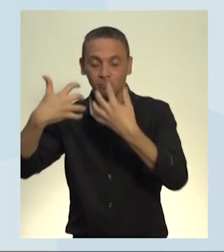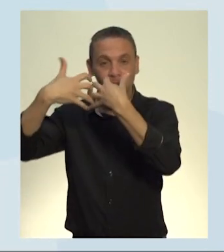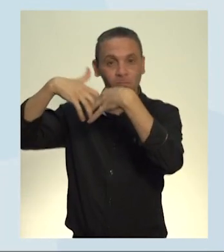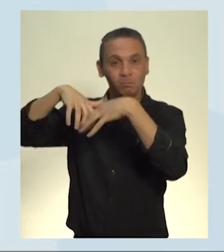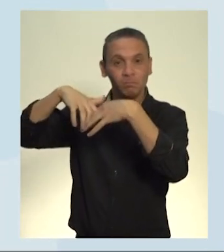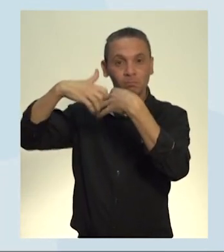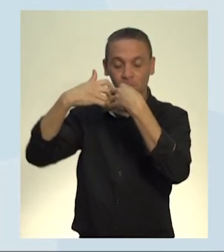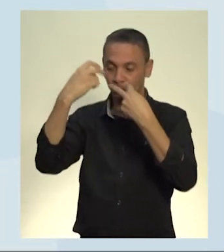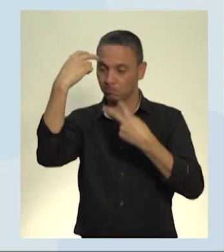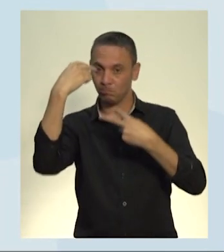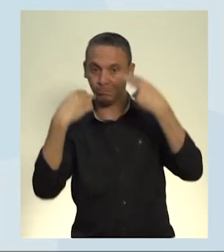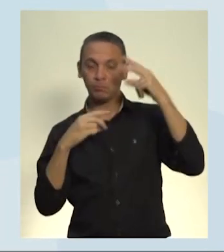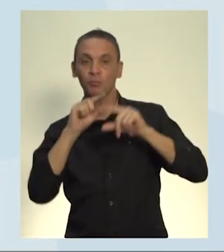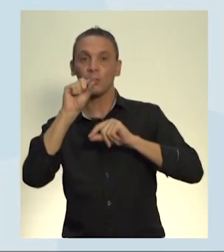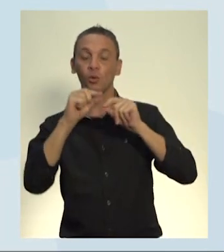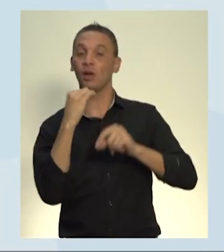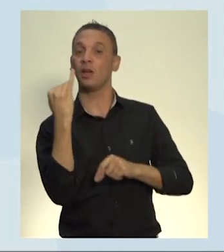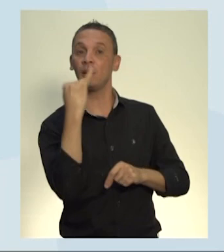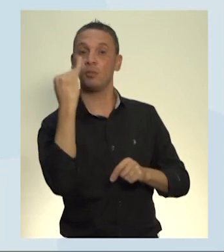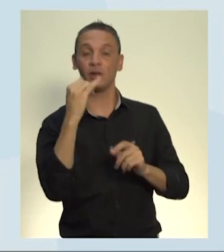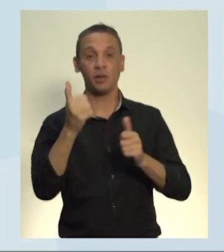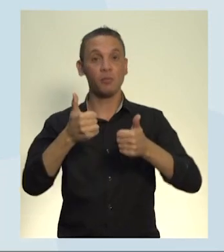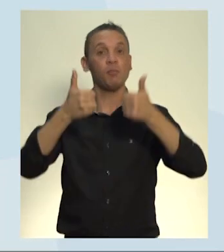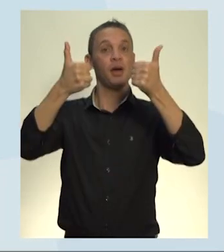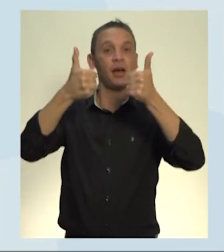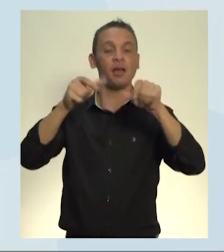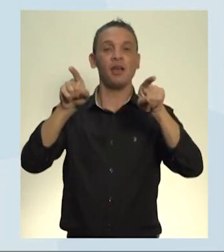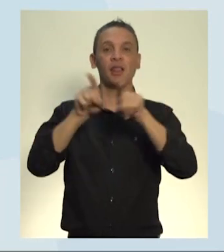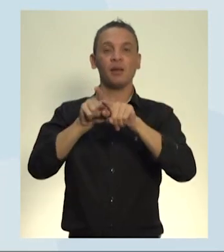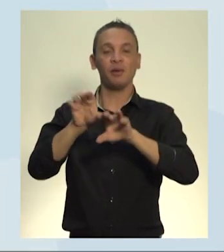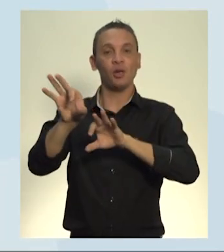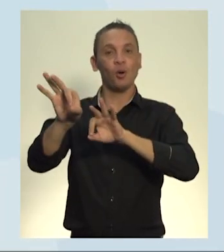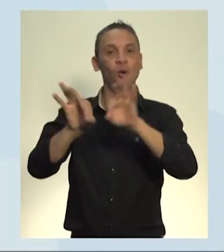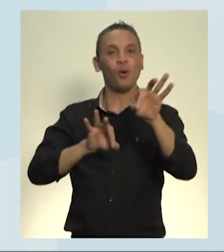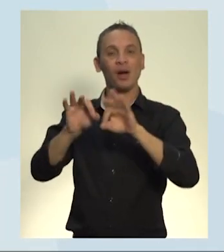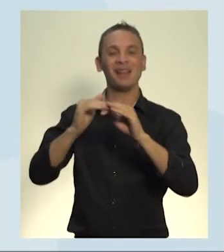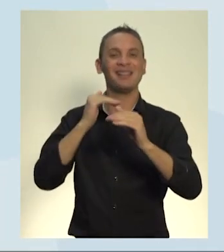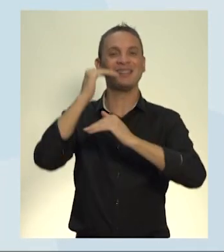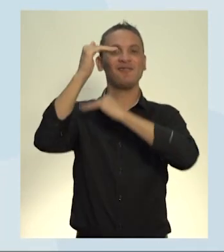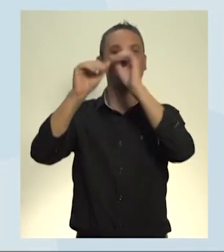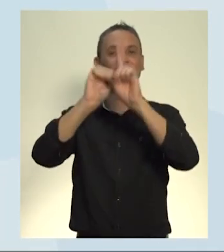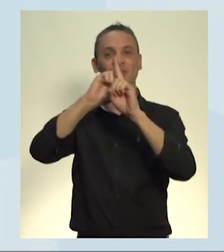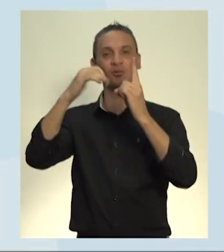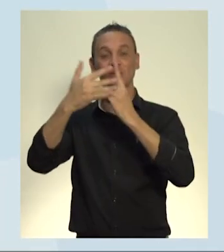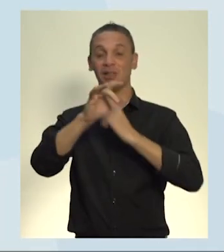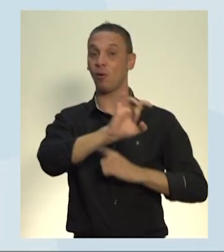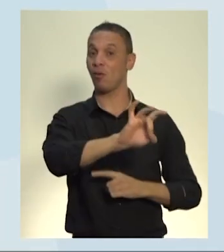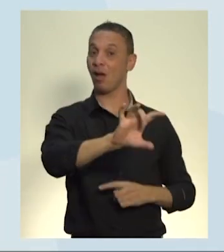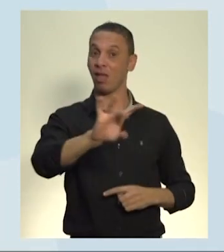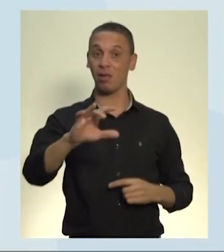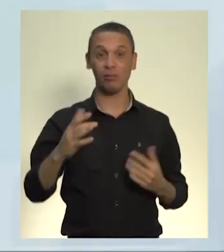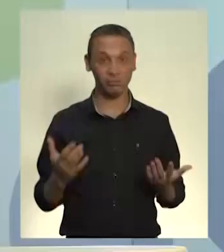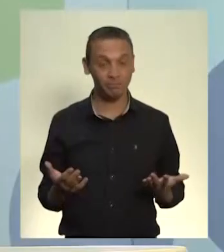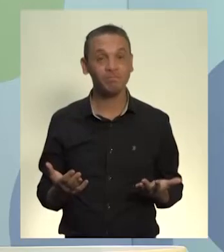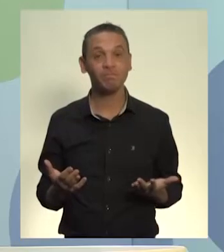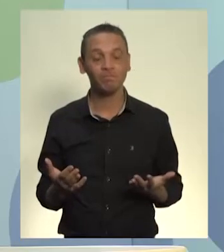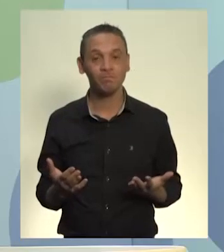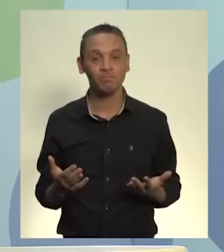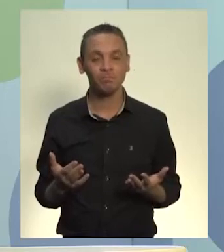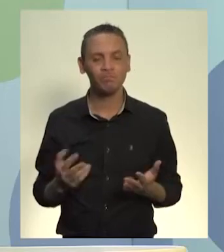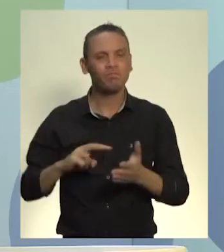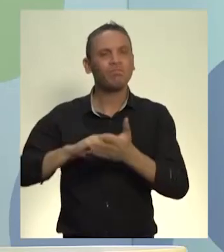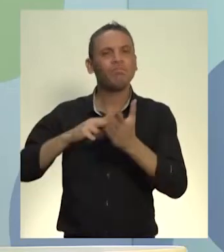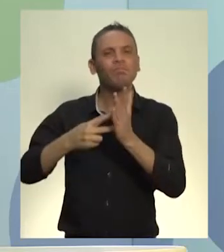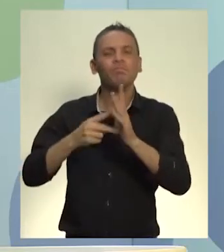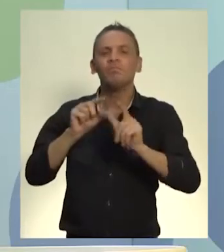as fragilidades e começarem a construir um plano de desenvolvimento pessoal. Isso significa o quê? Que